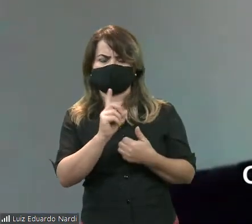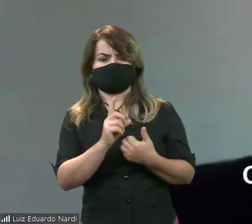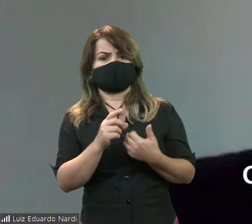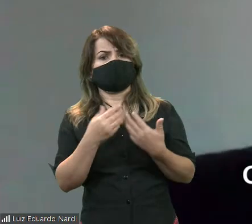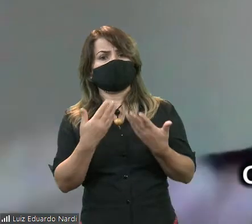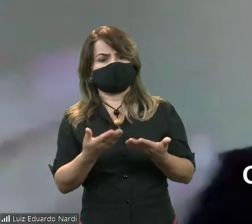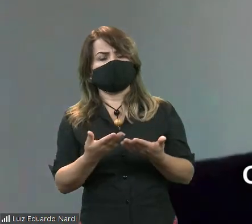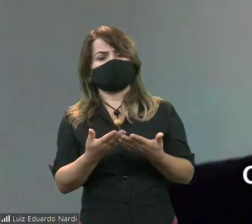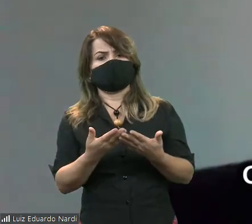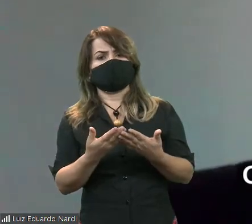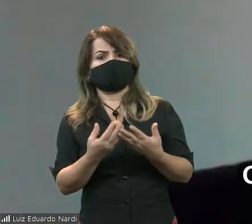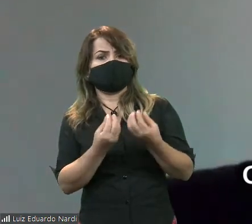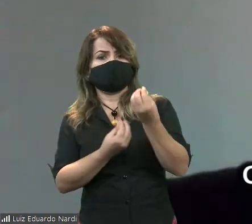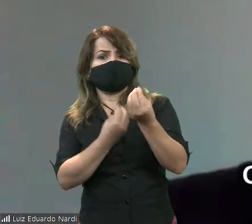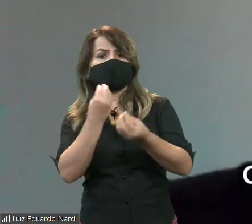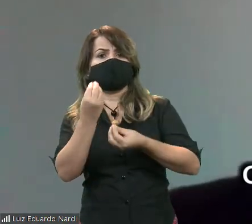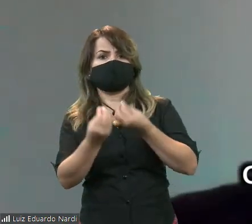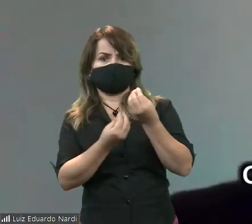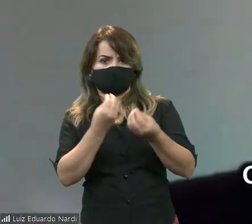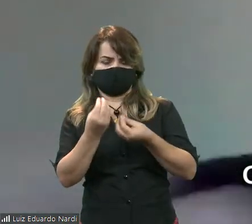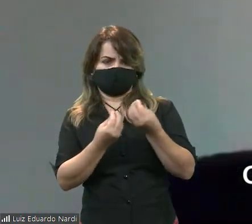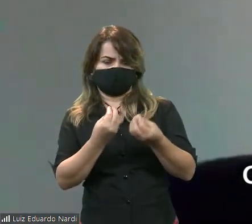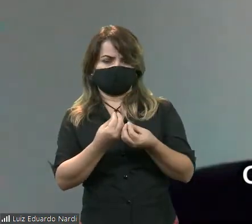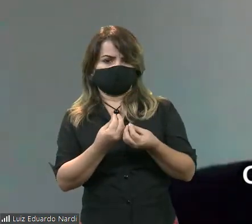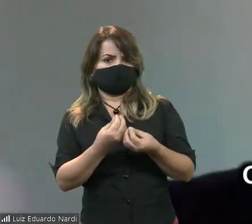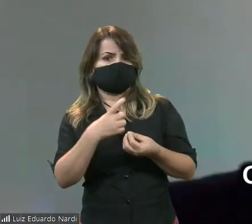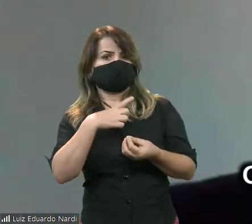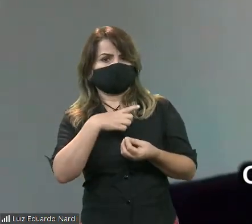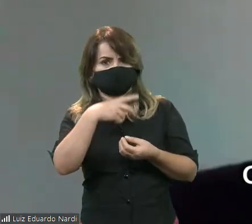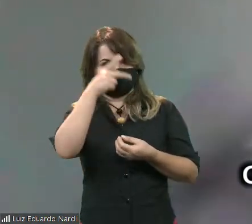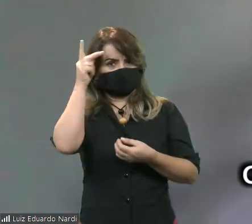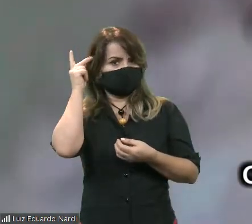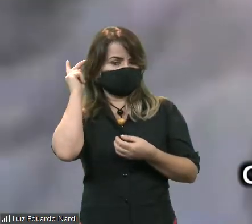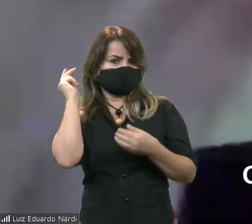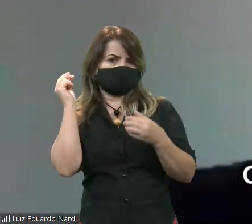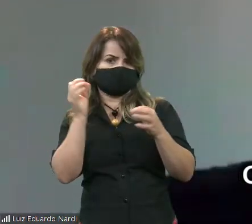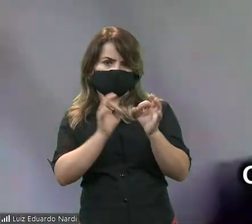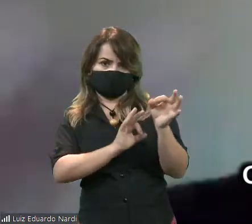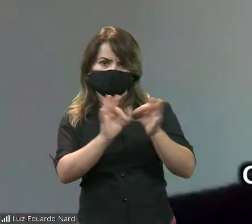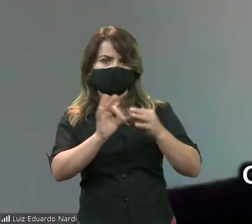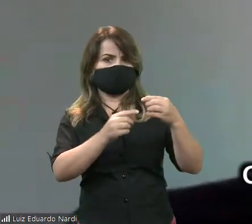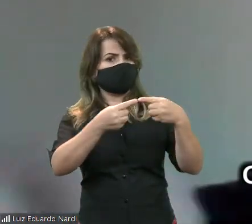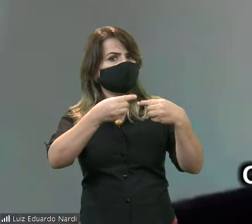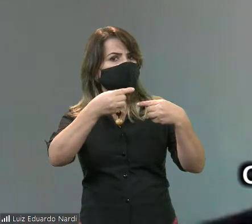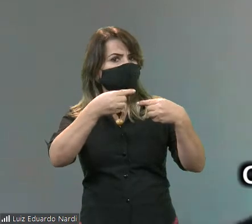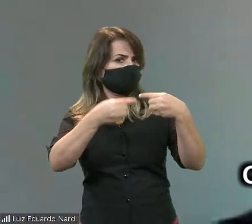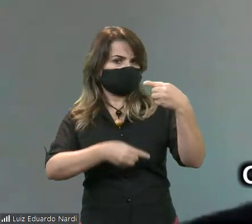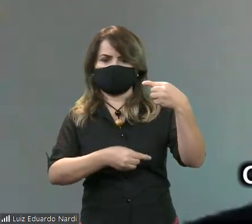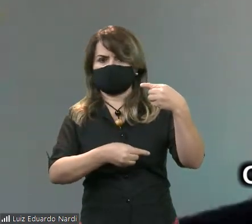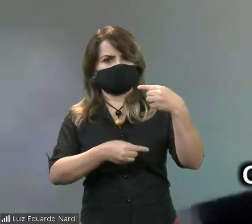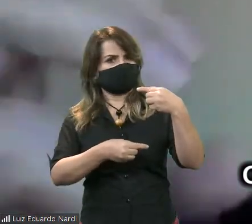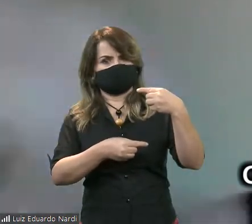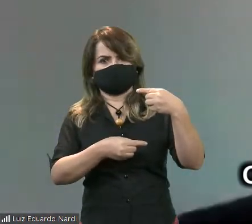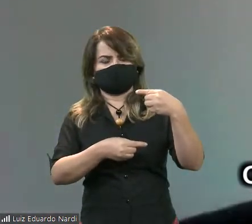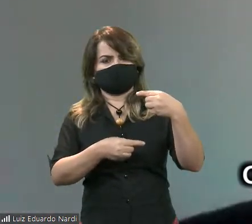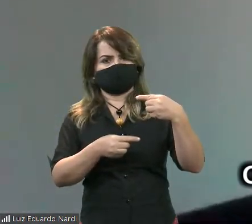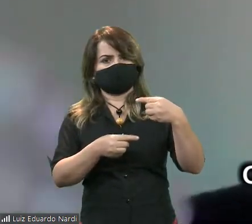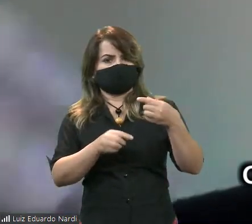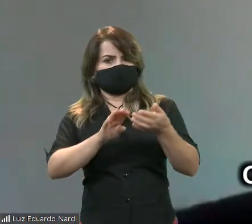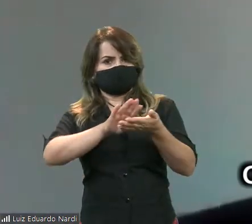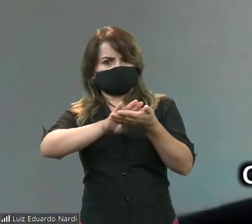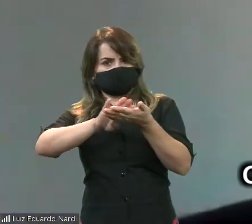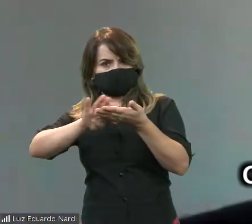que tipo aqueles que não concordam com o projeto sob a égide de se retirar das